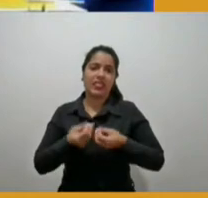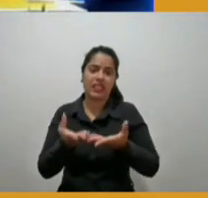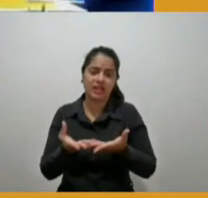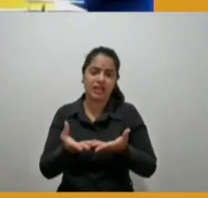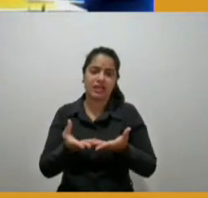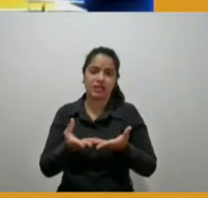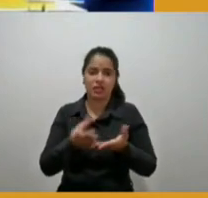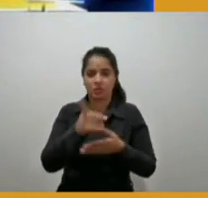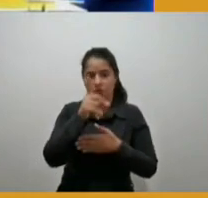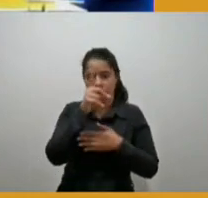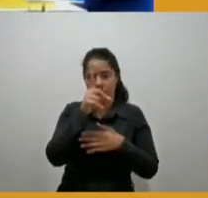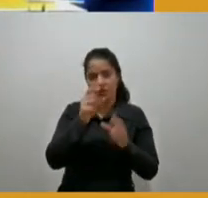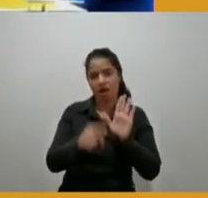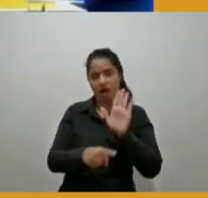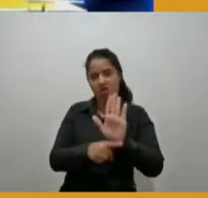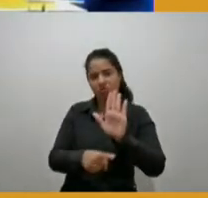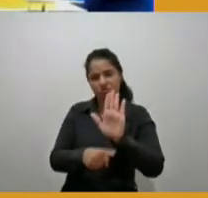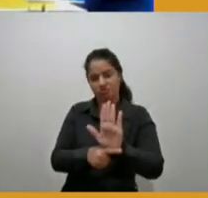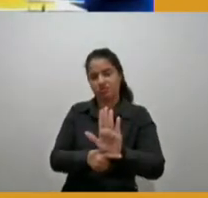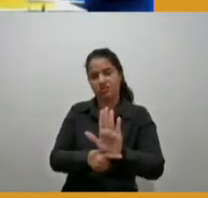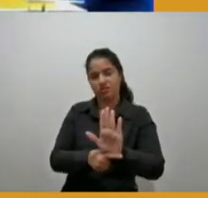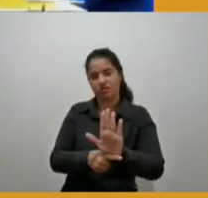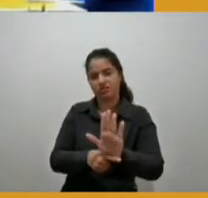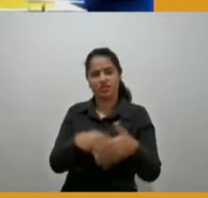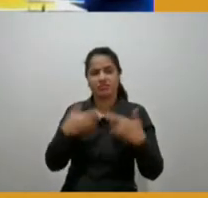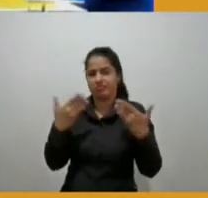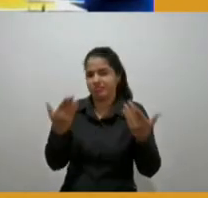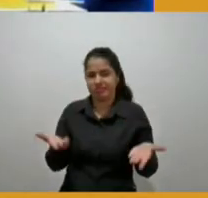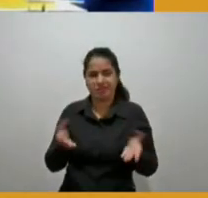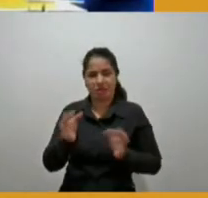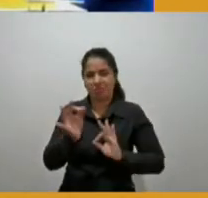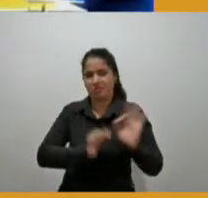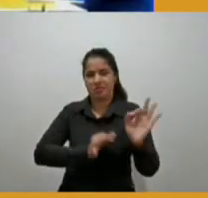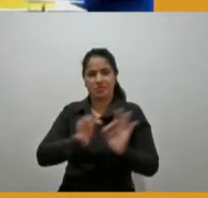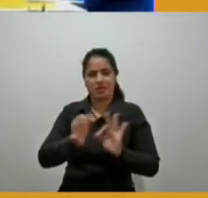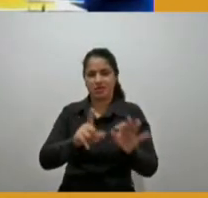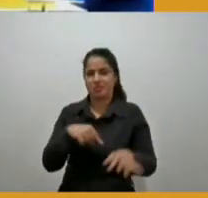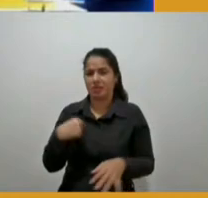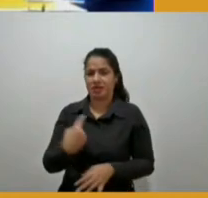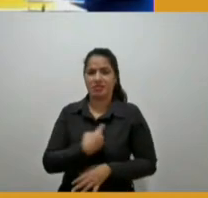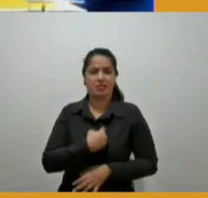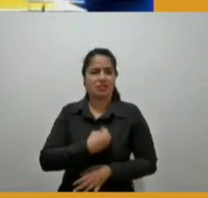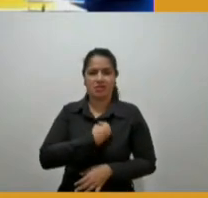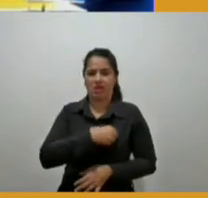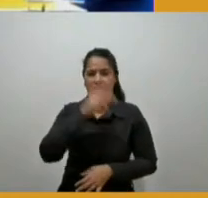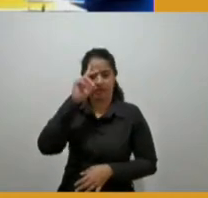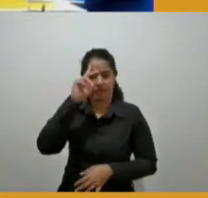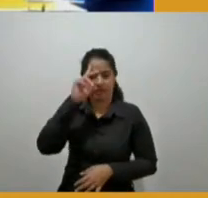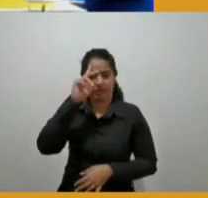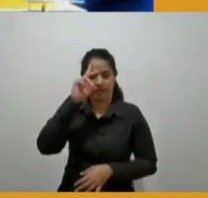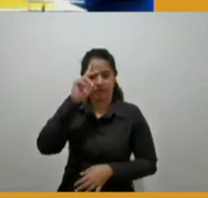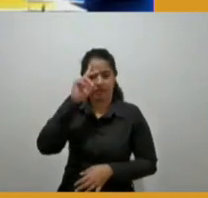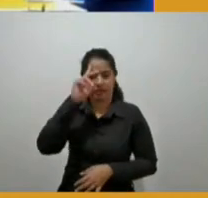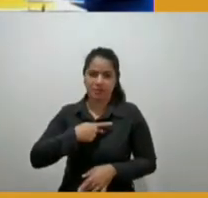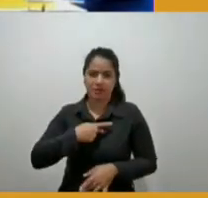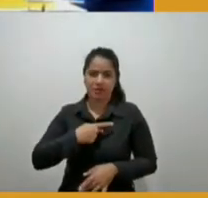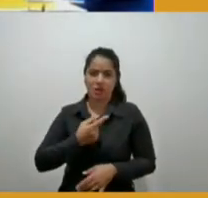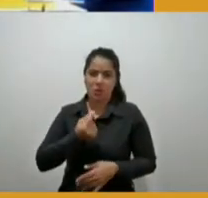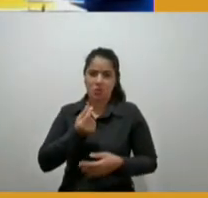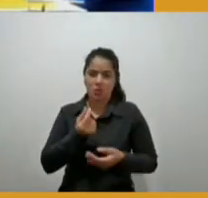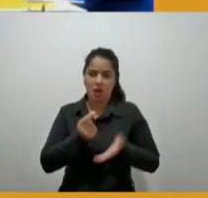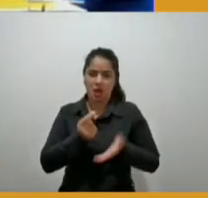estamos contribuindo com a situação, mas nós estamos nos preparando para serem recebidos por aquelas entidades que estamos ajudando. Eu